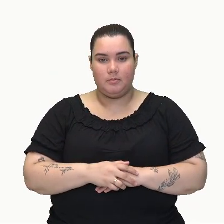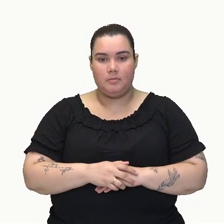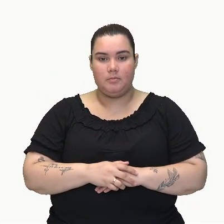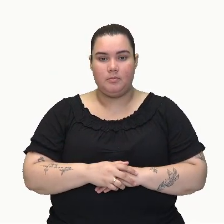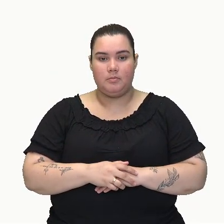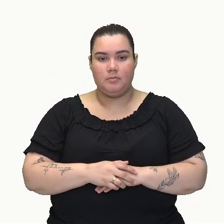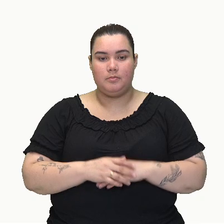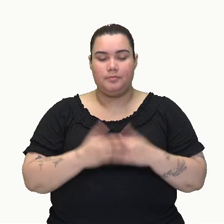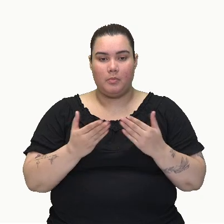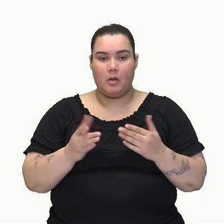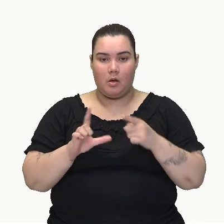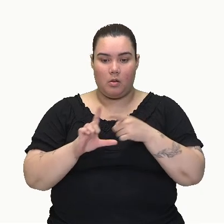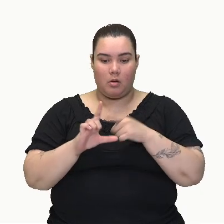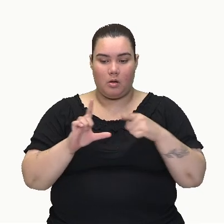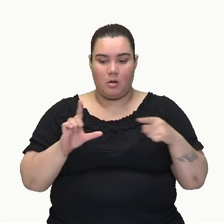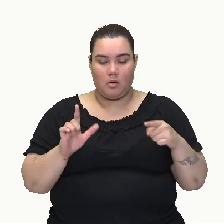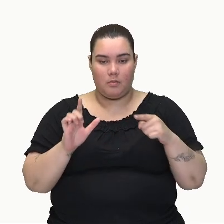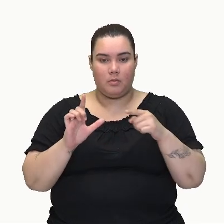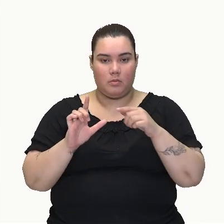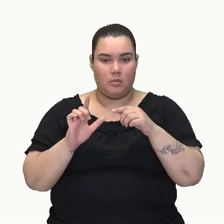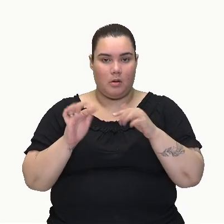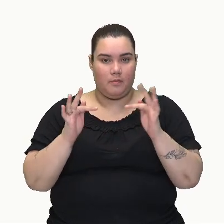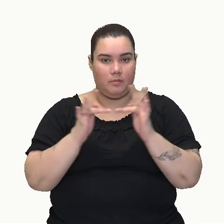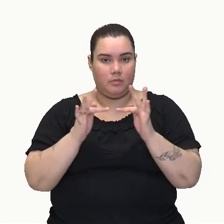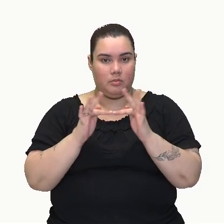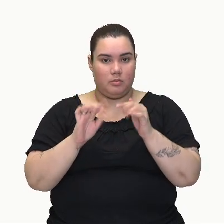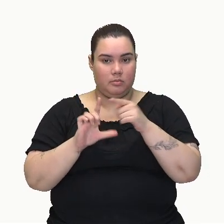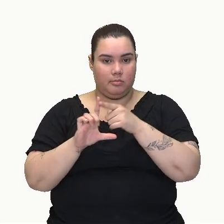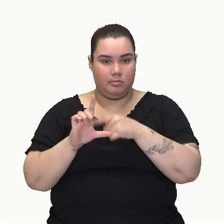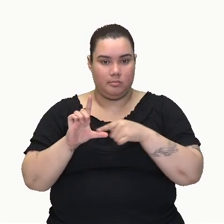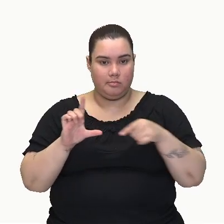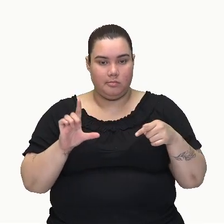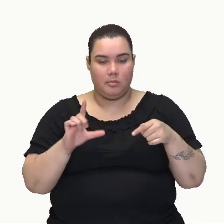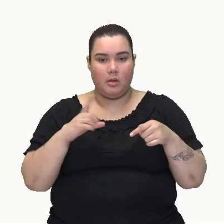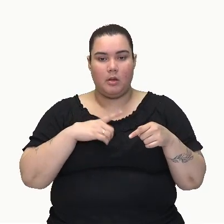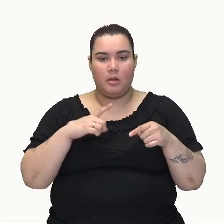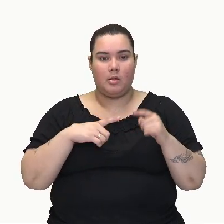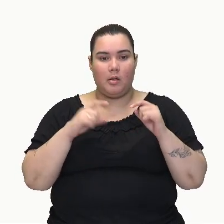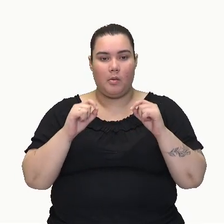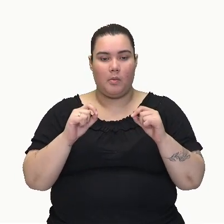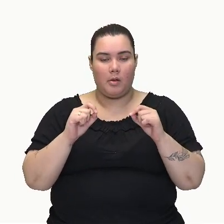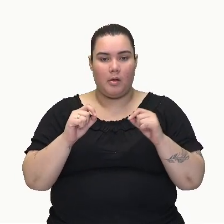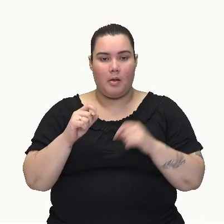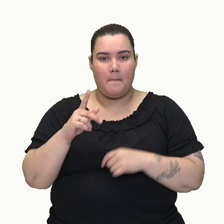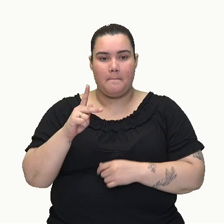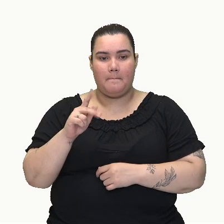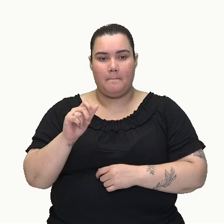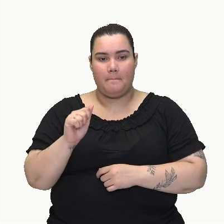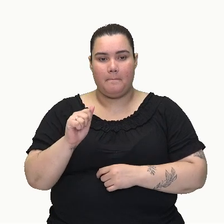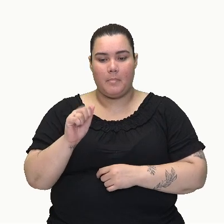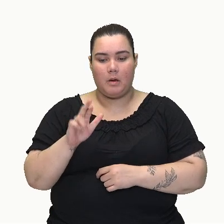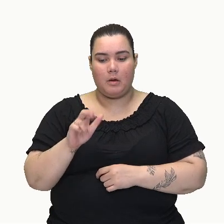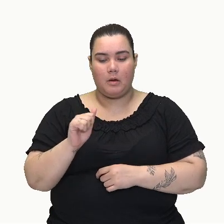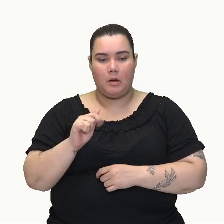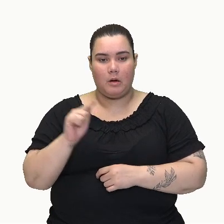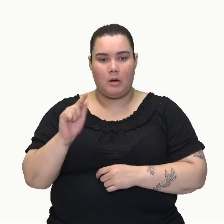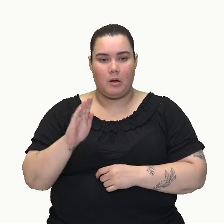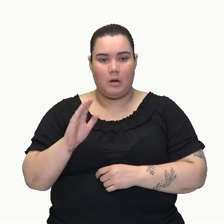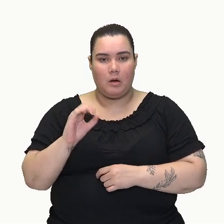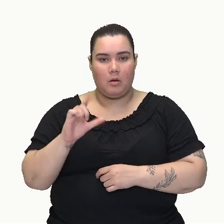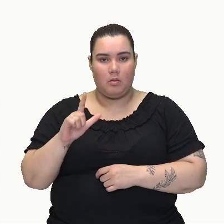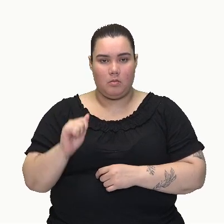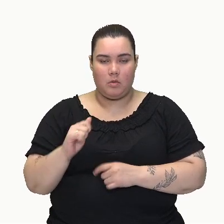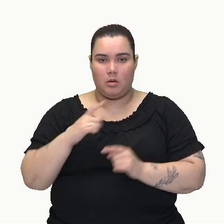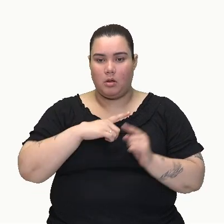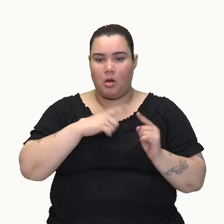Ao esboçar o gráfico da função quadrática, encontramos uma curva, que vamos chamar de parábola.